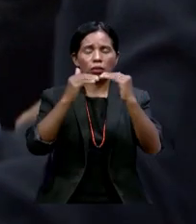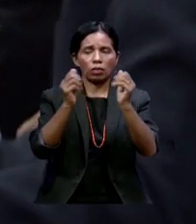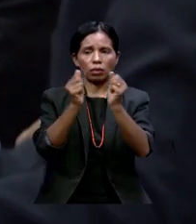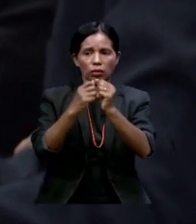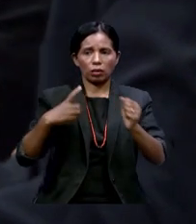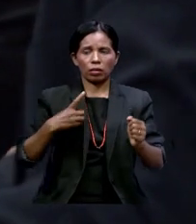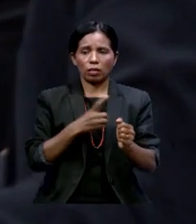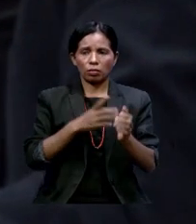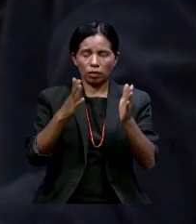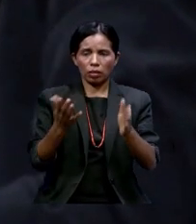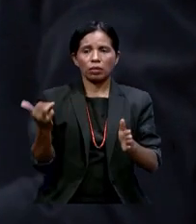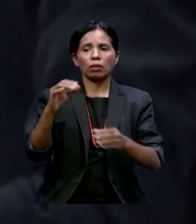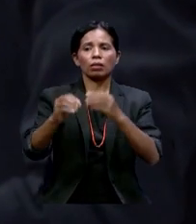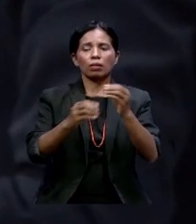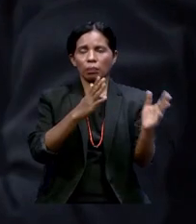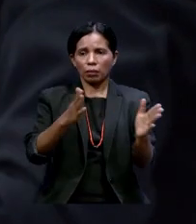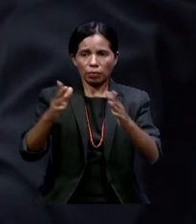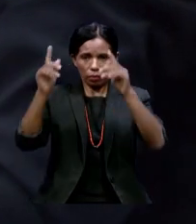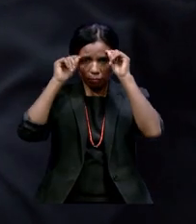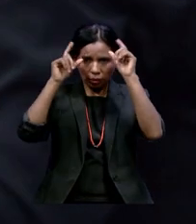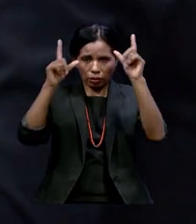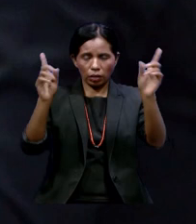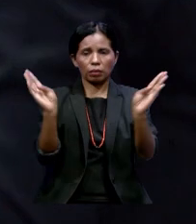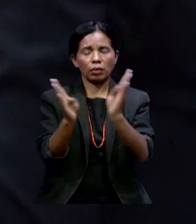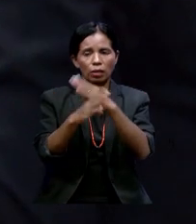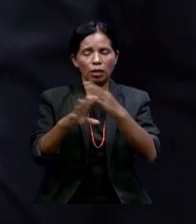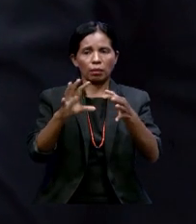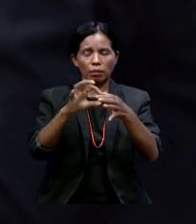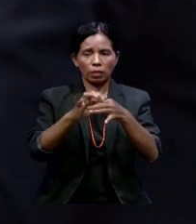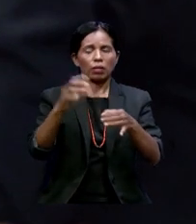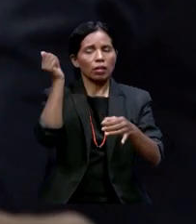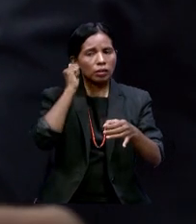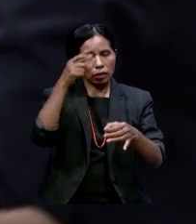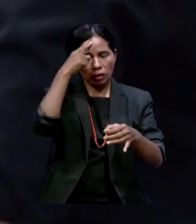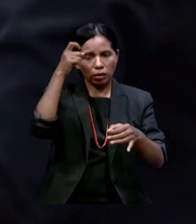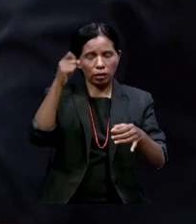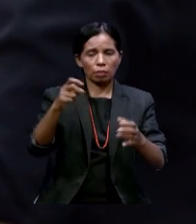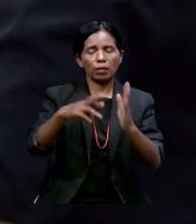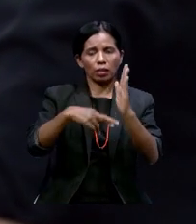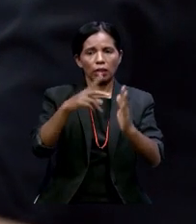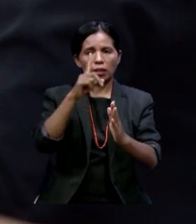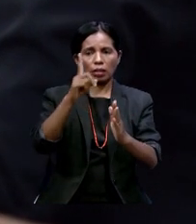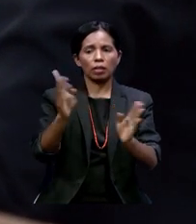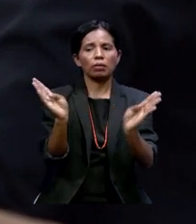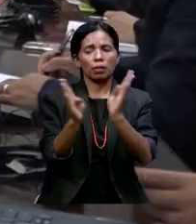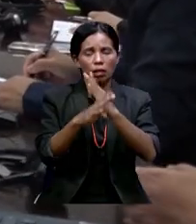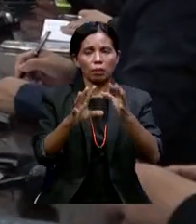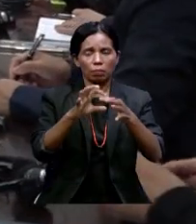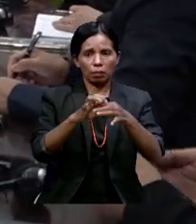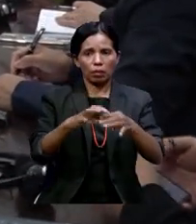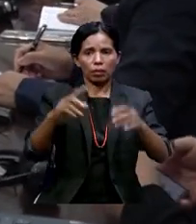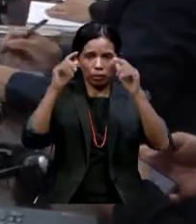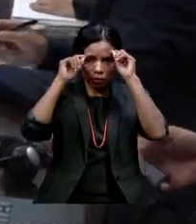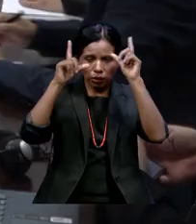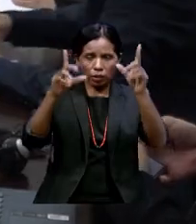Sira, Konaba, preparação Timor-Leste Nian, a tu sai membro pleno ASEAN, também critério ida a tu sai membro pleno Timor-Leste tem